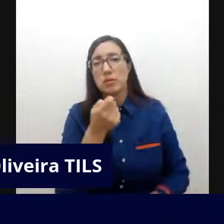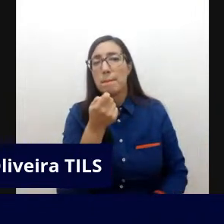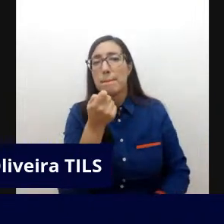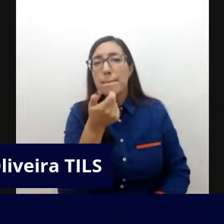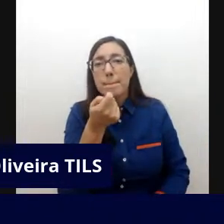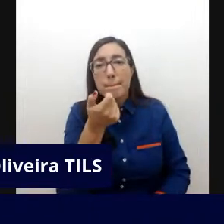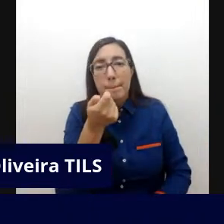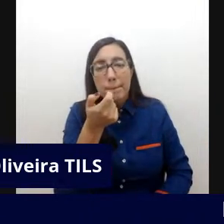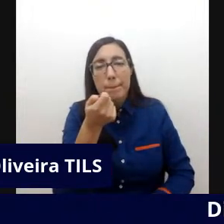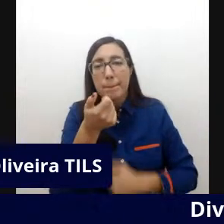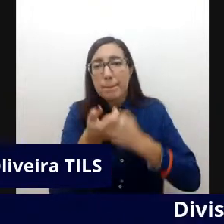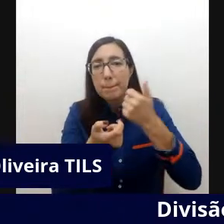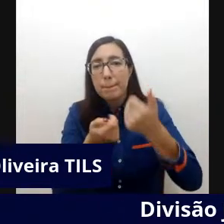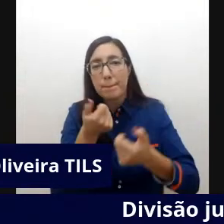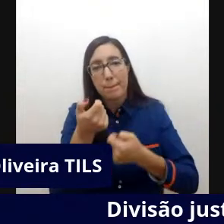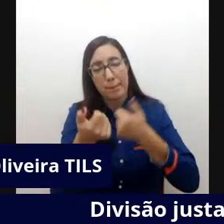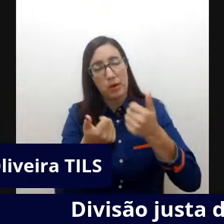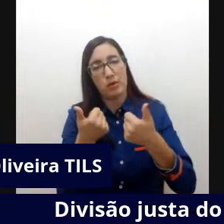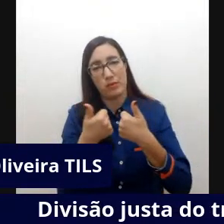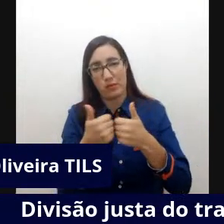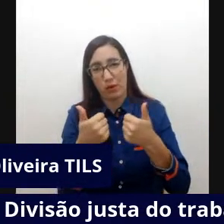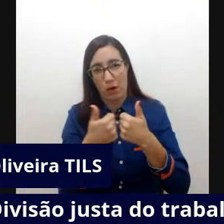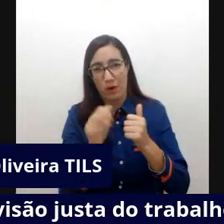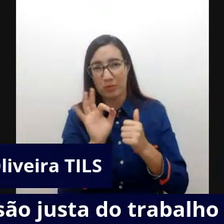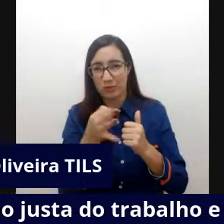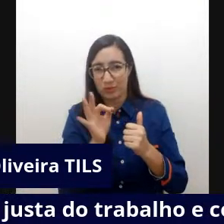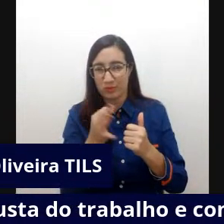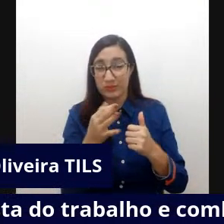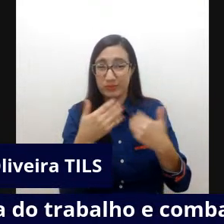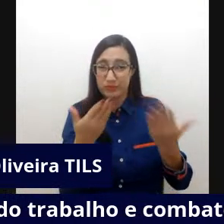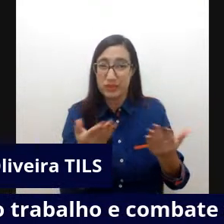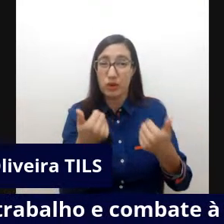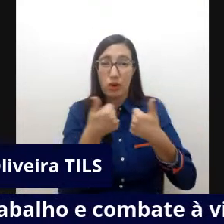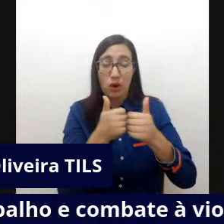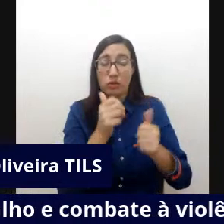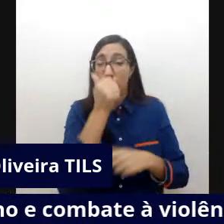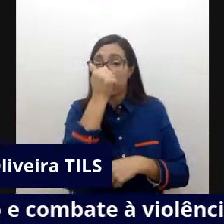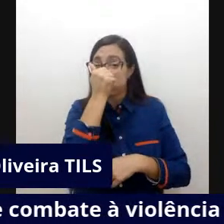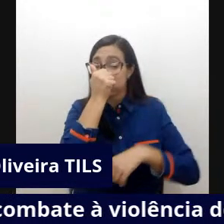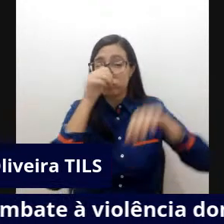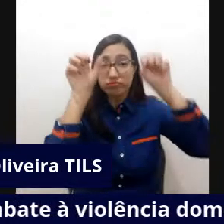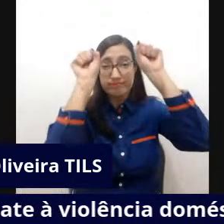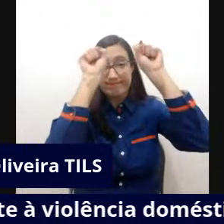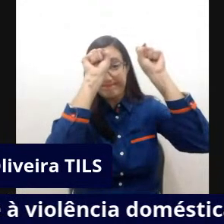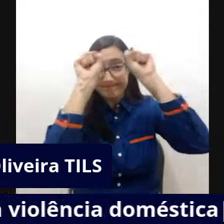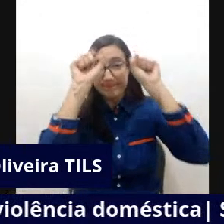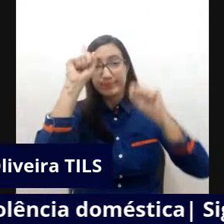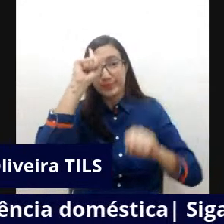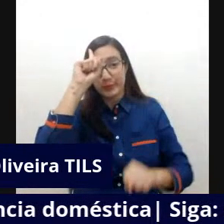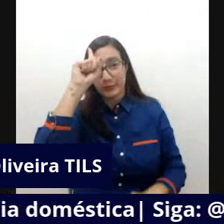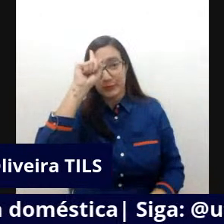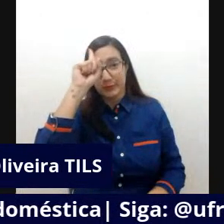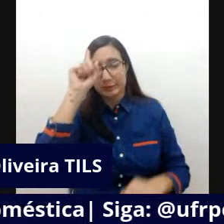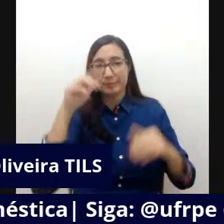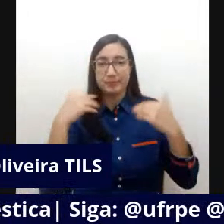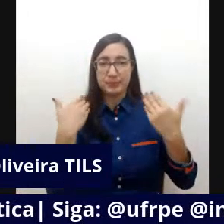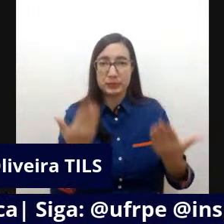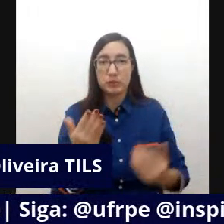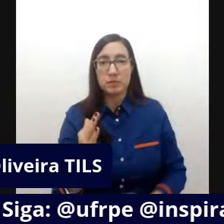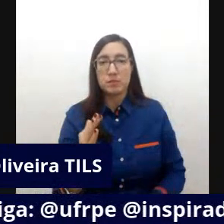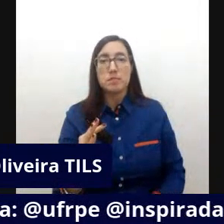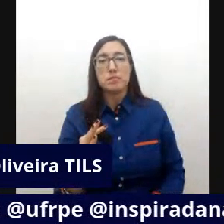de pandemia, logo no início, quando houve a quarentena, a Federação Nacional das Trabalhadoras Domésticas lançou uma